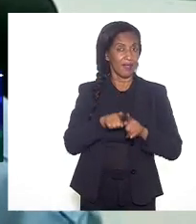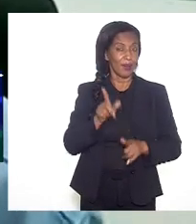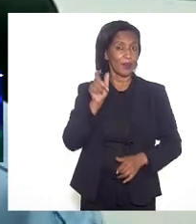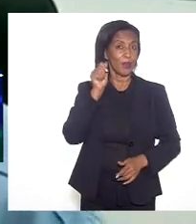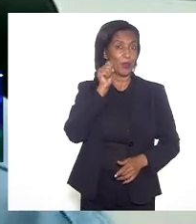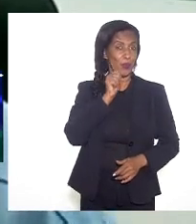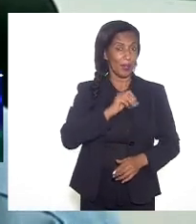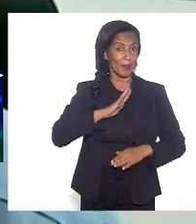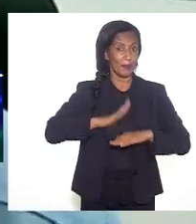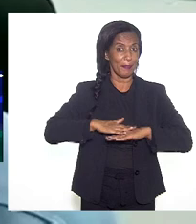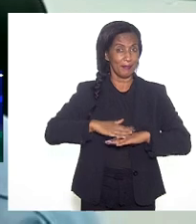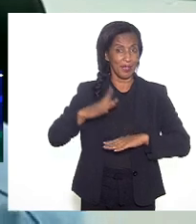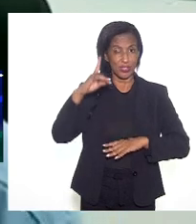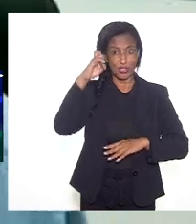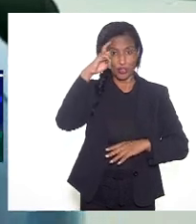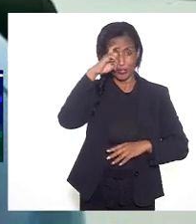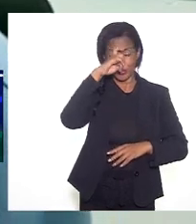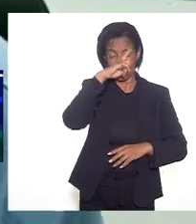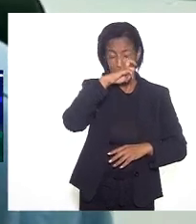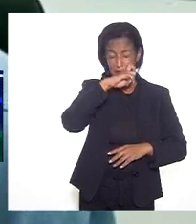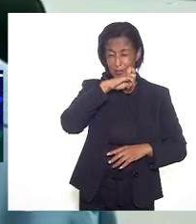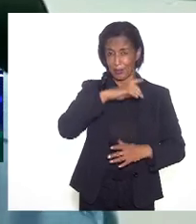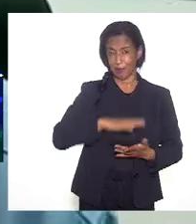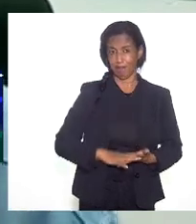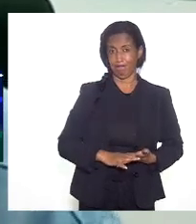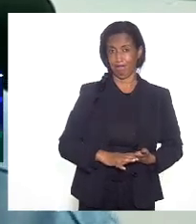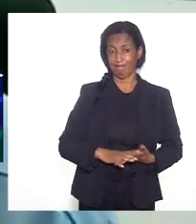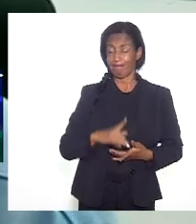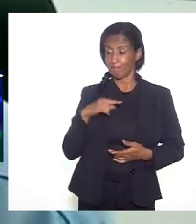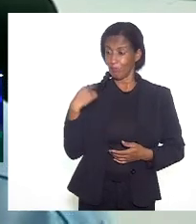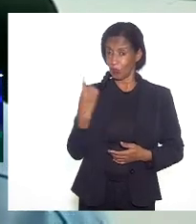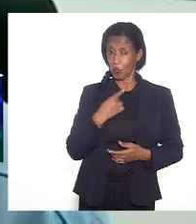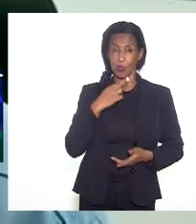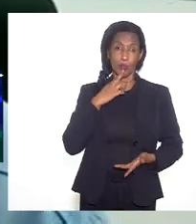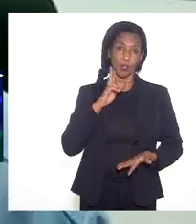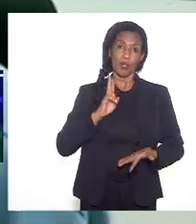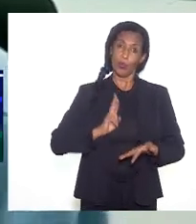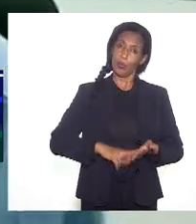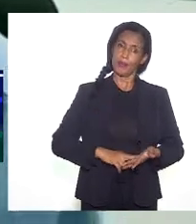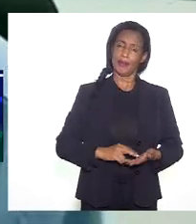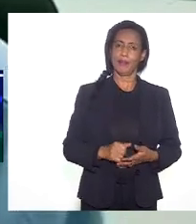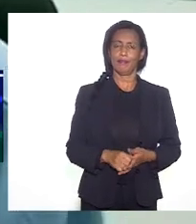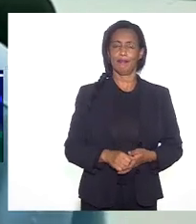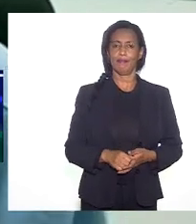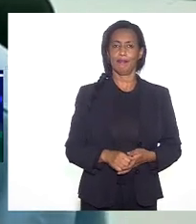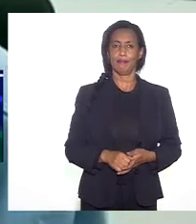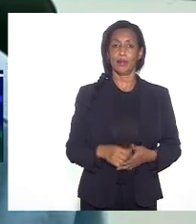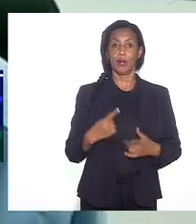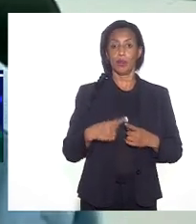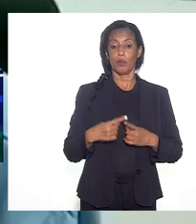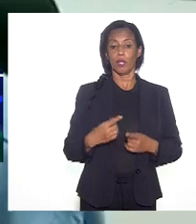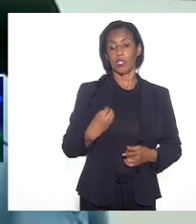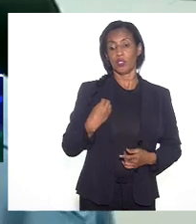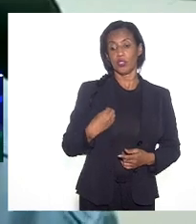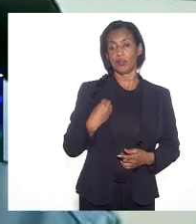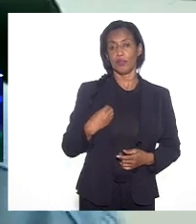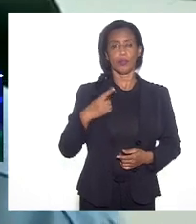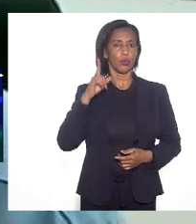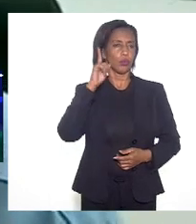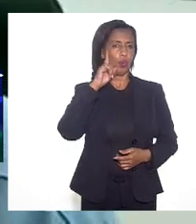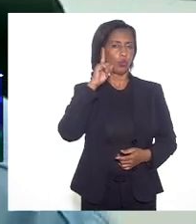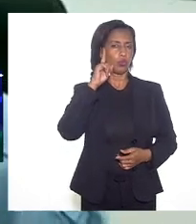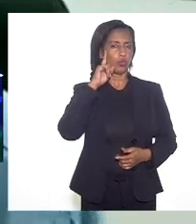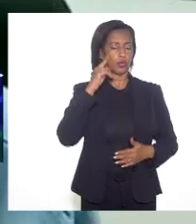Mais difícil é ainda. E nós temos que reconhecer isso, porque a gente vive isso a cada